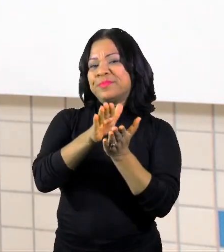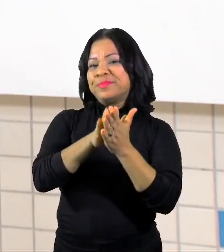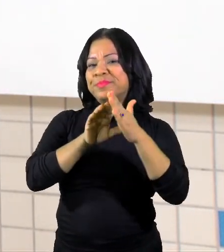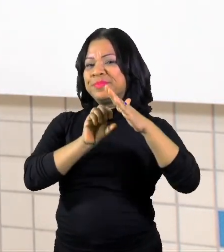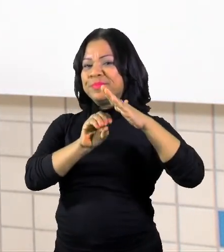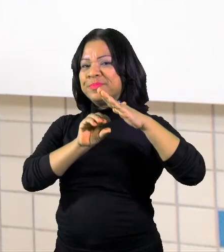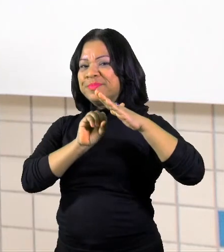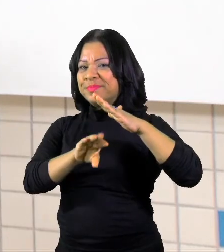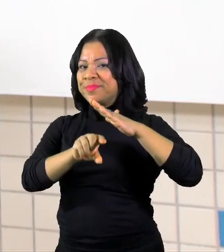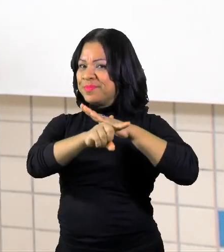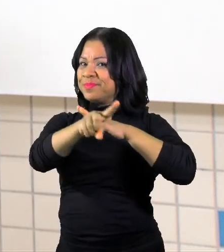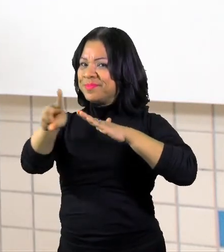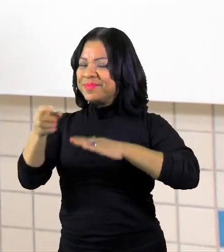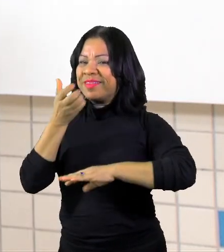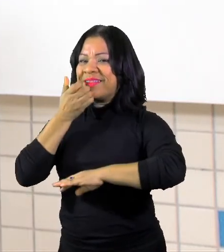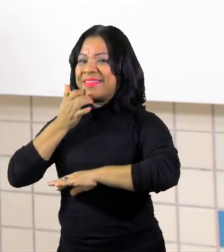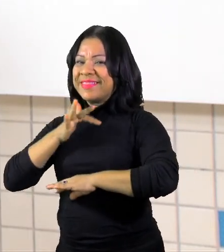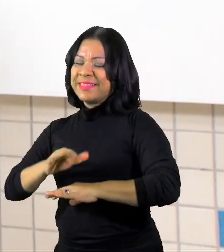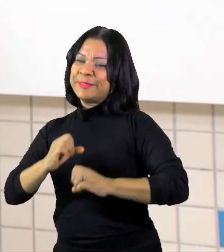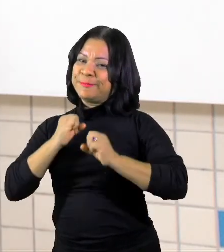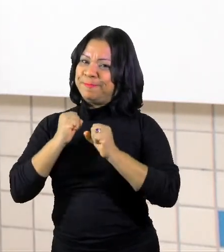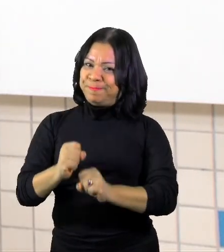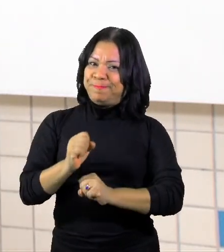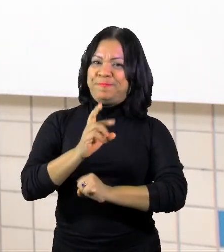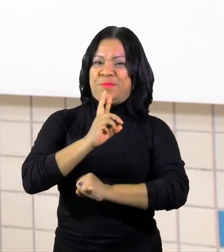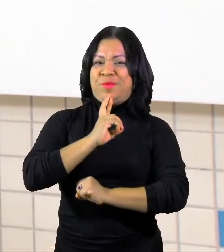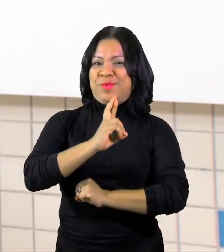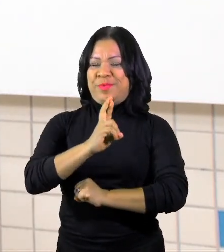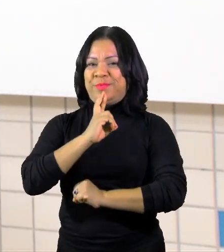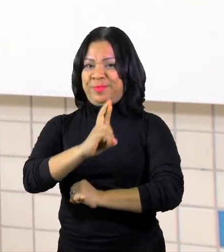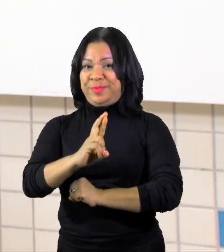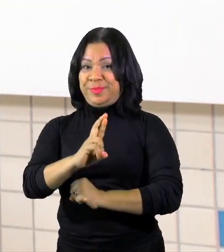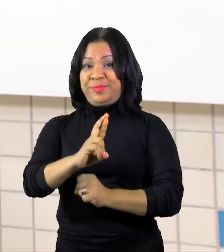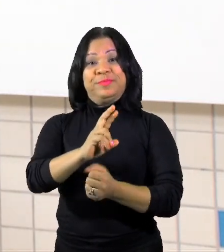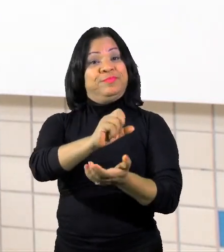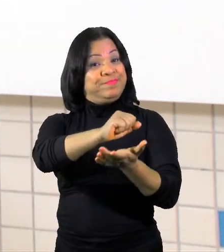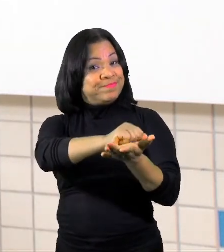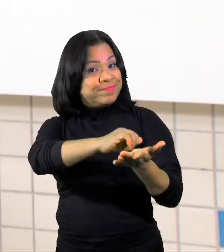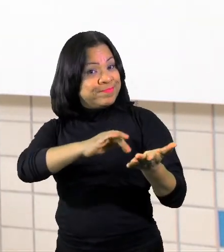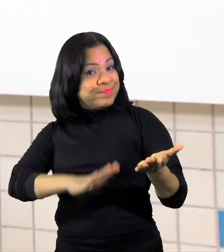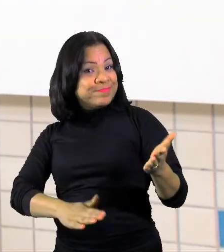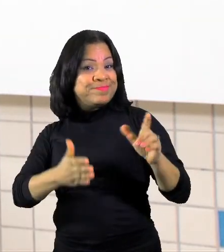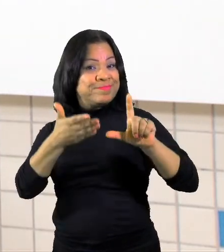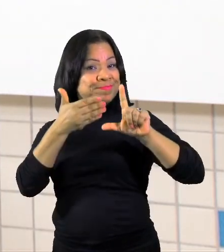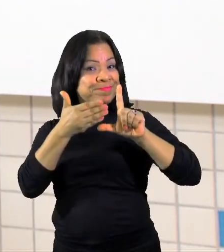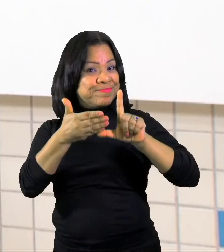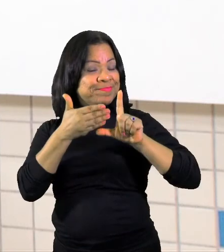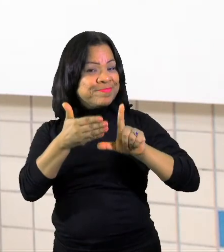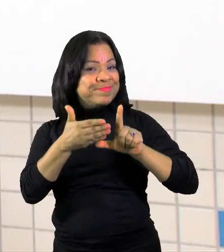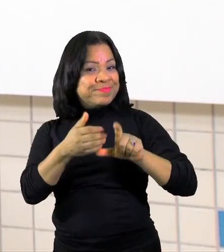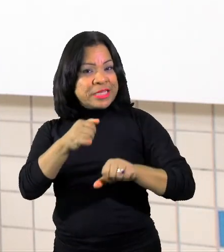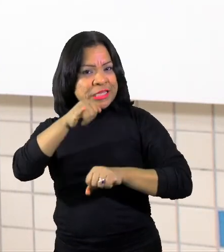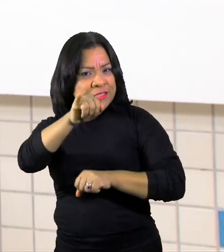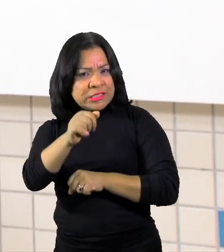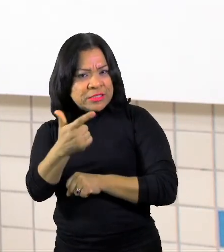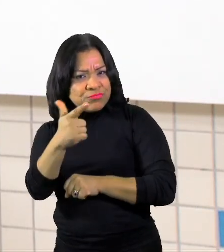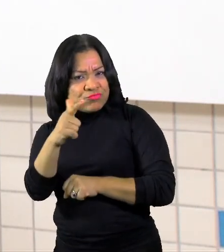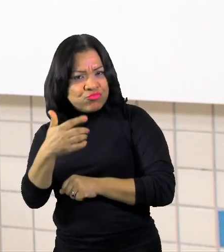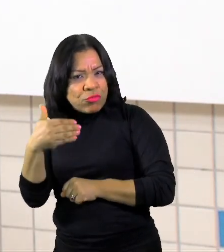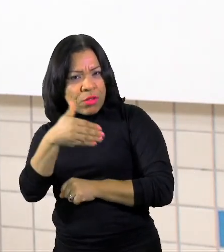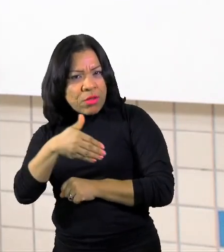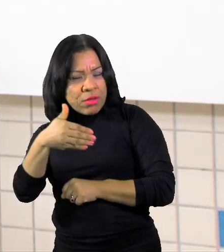você, criança, possa responder essas atividades lá na plataforma. Se você não tem acesso, você